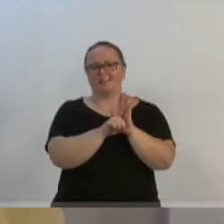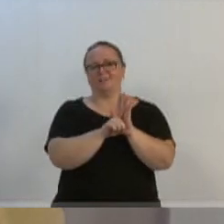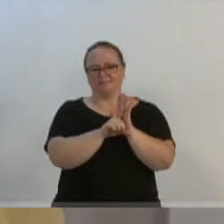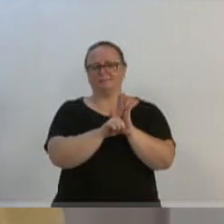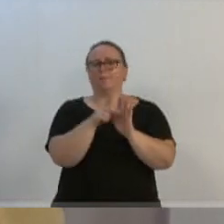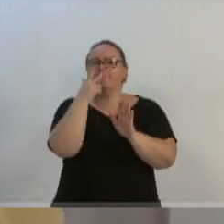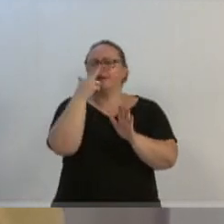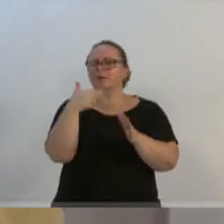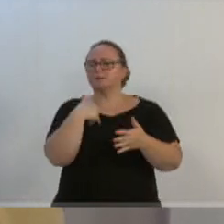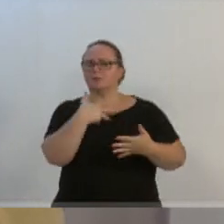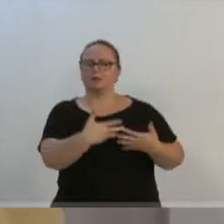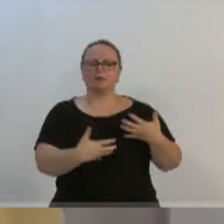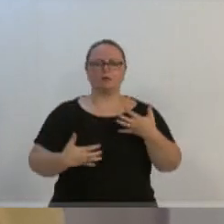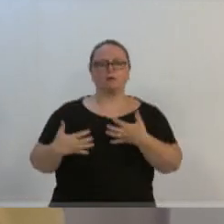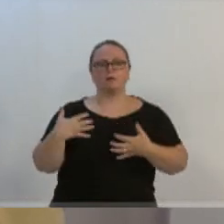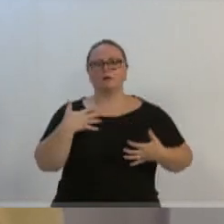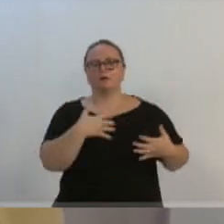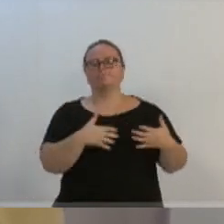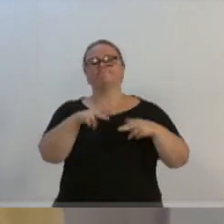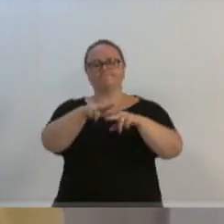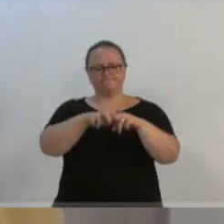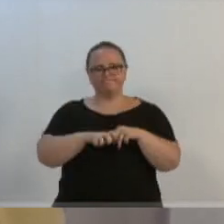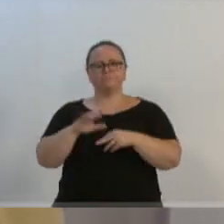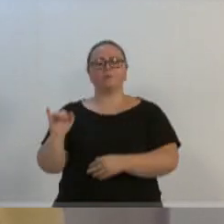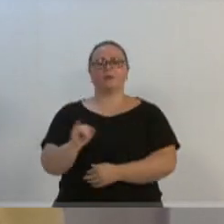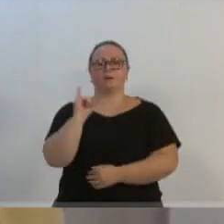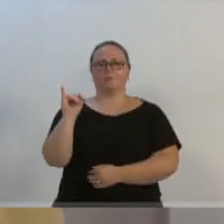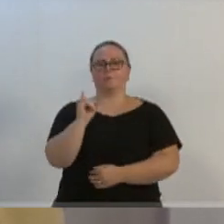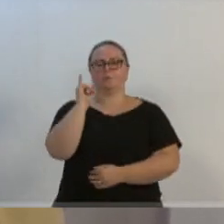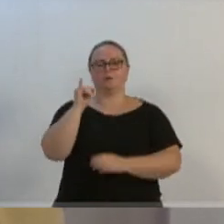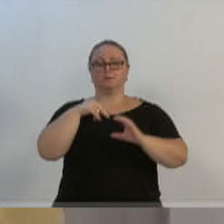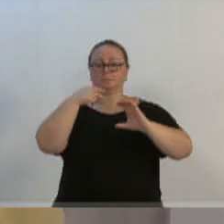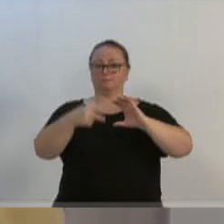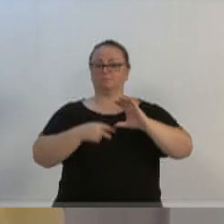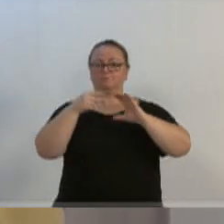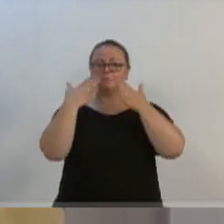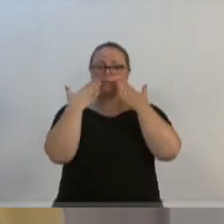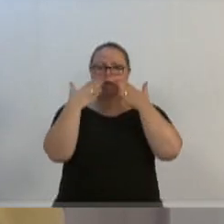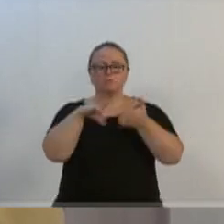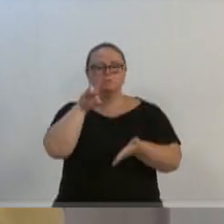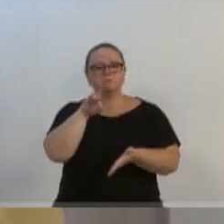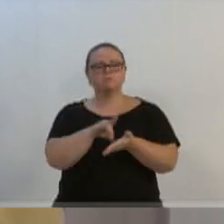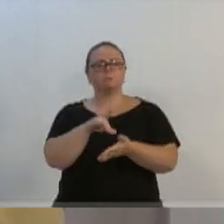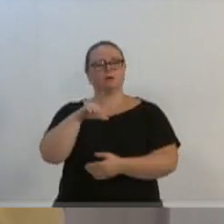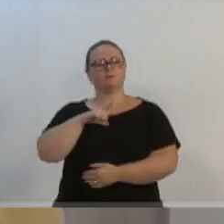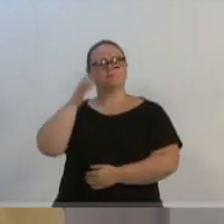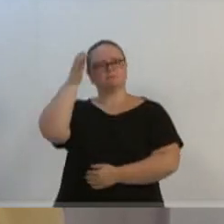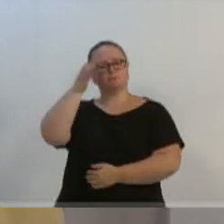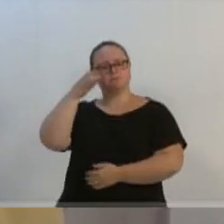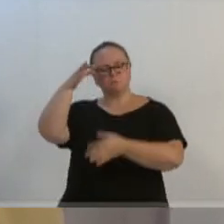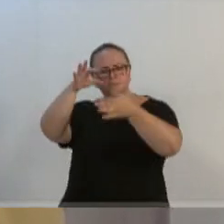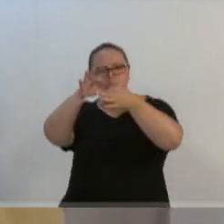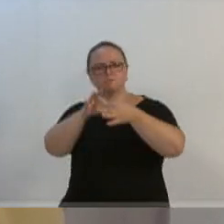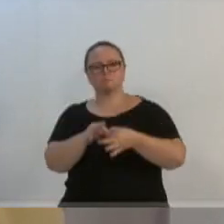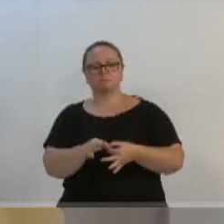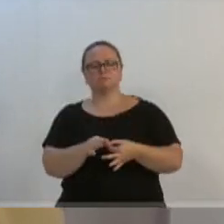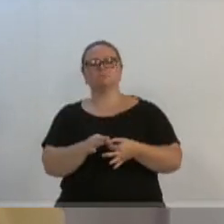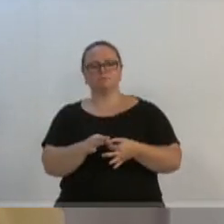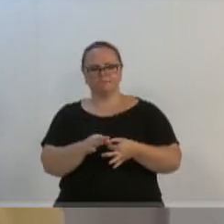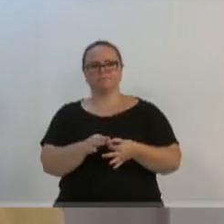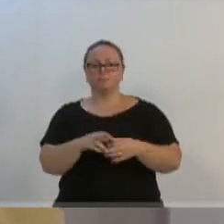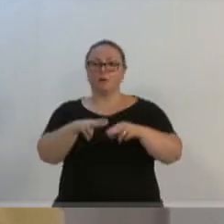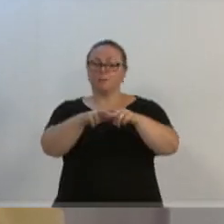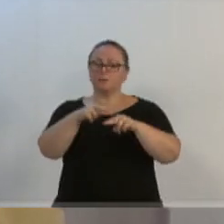que estão perdidos lá. Então, é importante aqui que essa casa dê uma demonstração de coerência. Aqui foi falado muito coerência, então tem que ser realmente